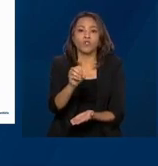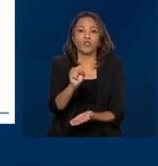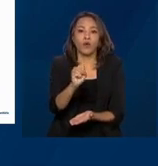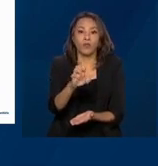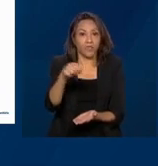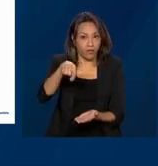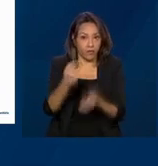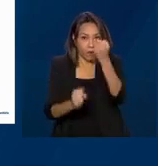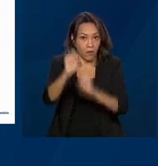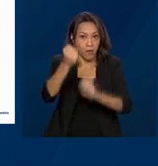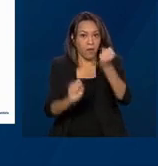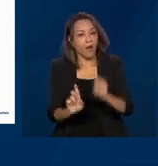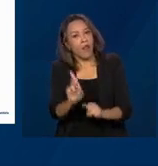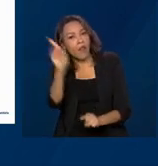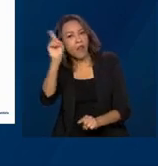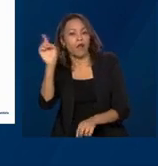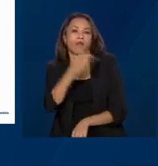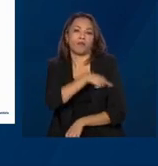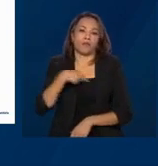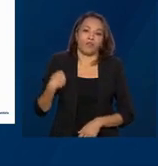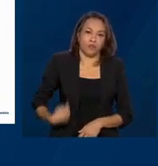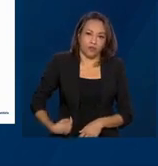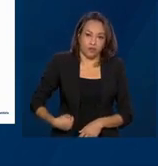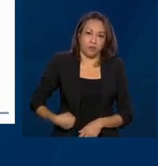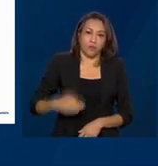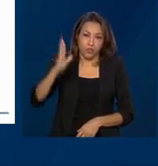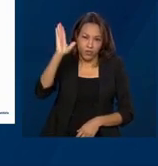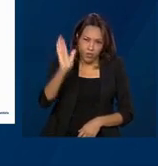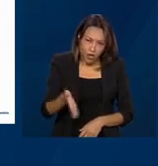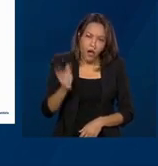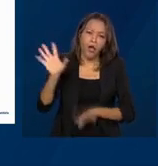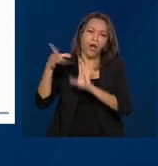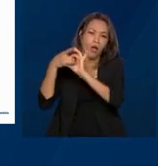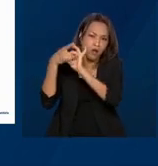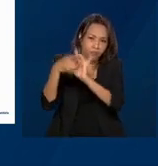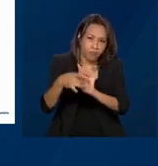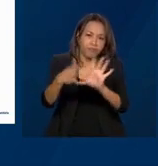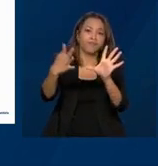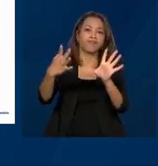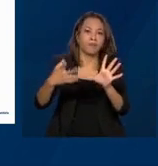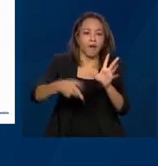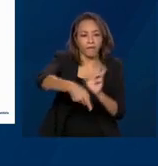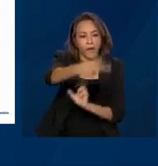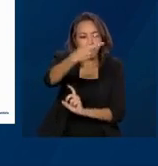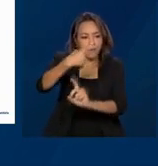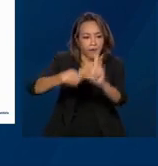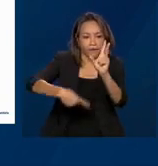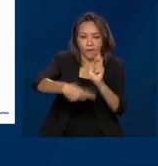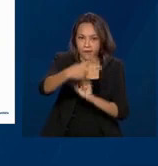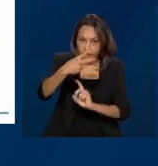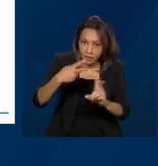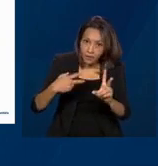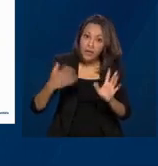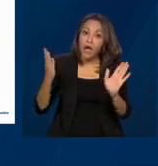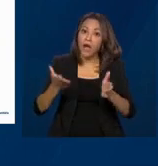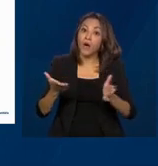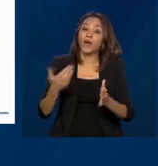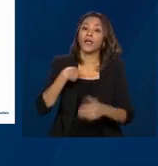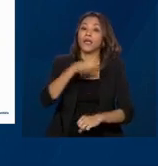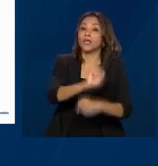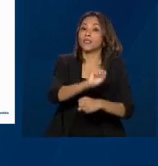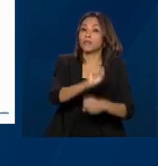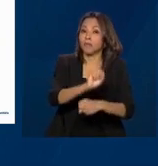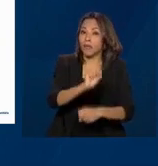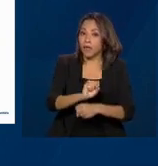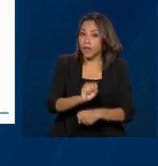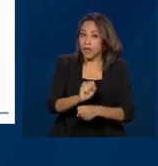na China, e que já tiveram a sua autorização de importação aprovada pela agência e aguarda a autorização de